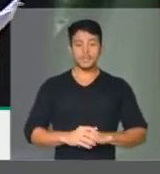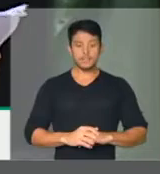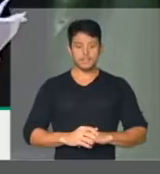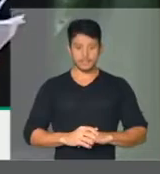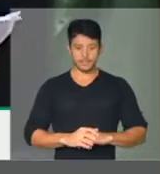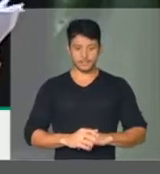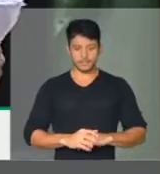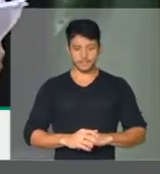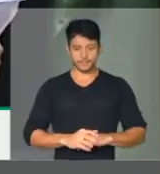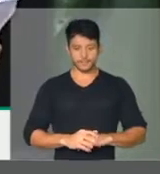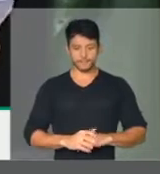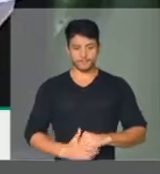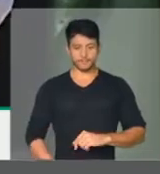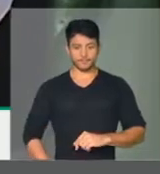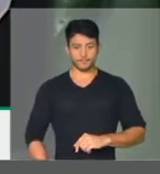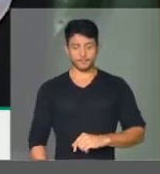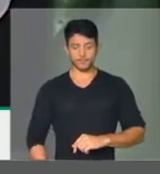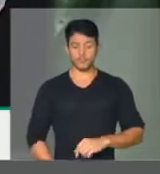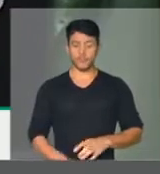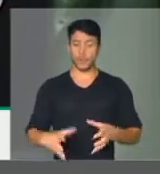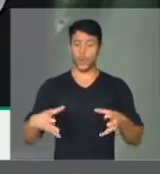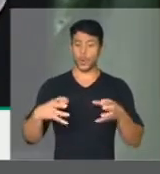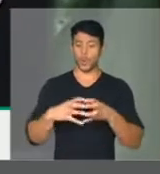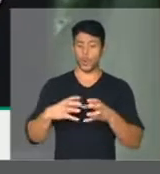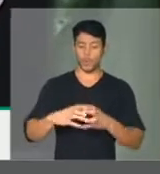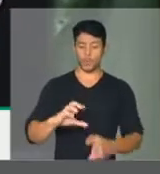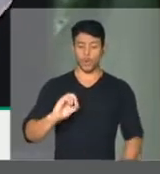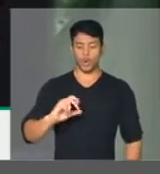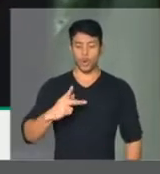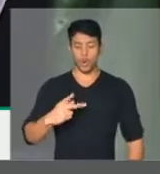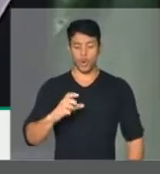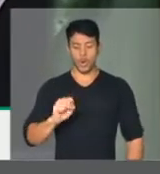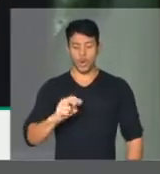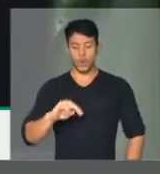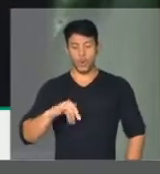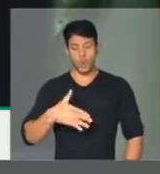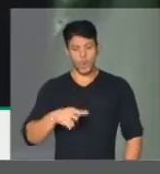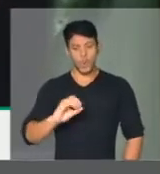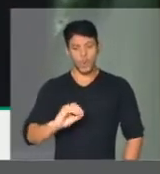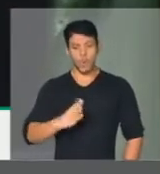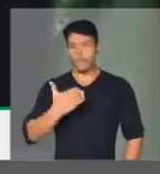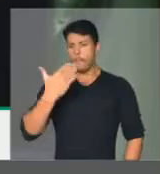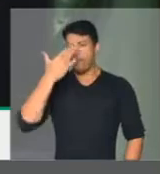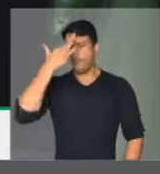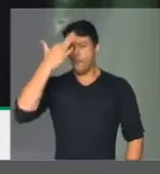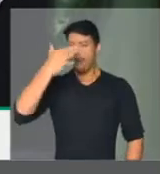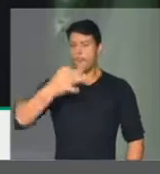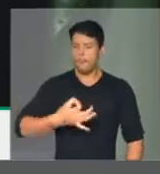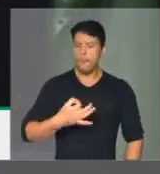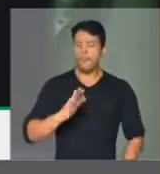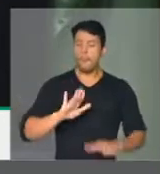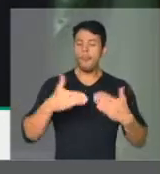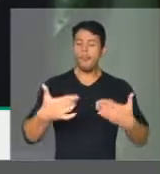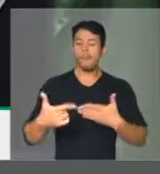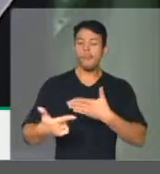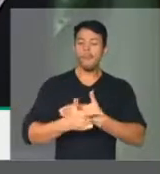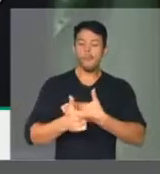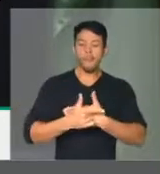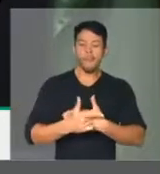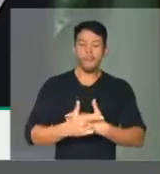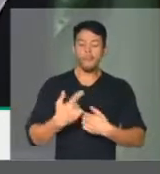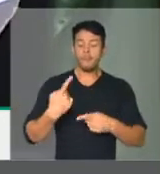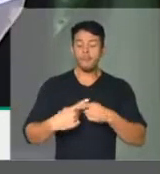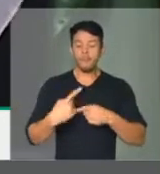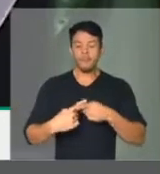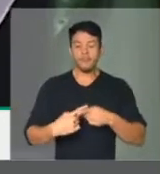da oposição de ter consciência do seu verdadeiro papel, deputado Afonso Mota, é virtuosa, pois